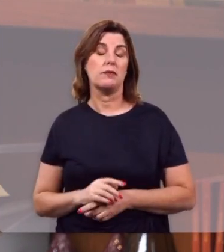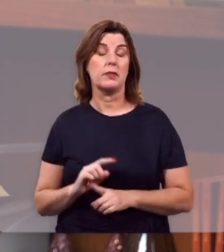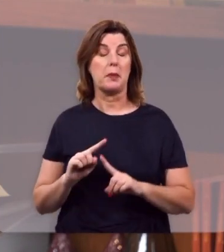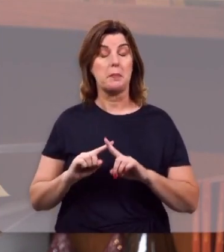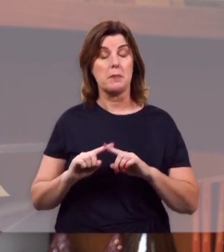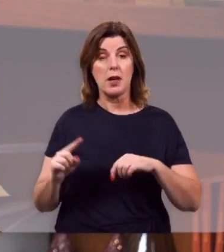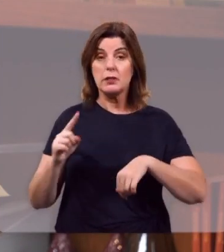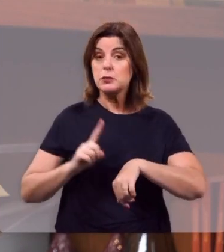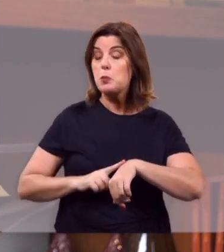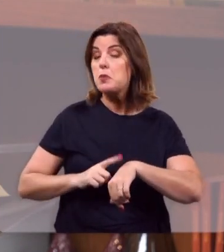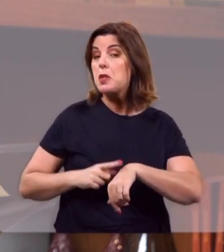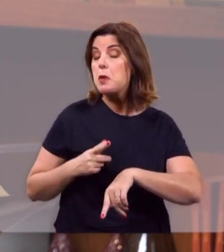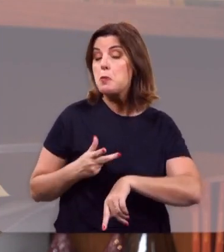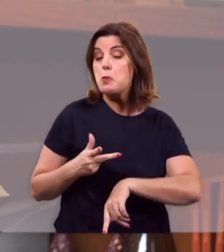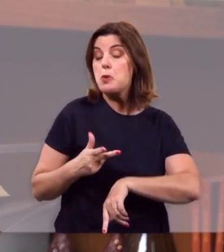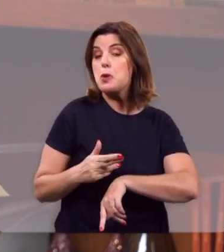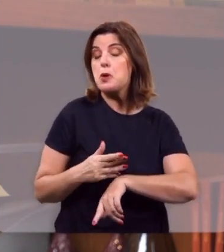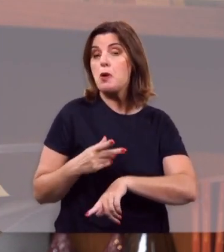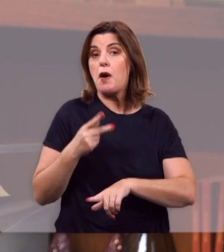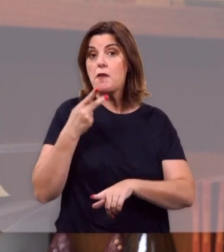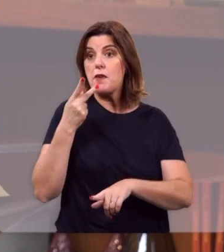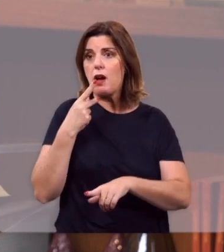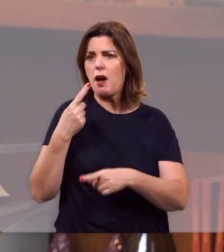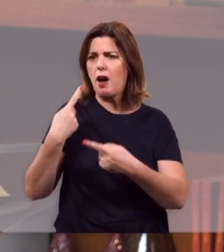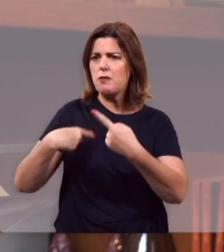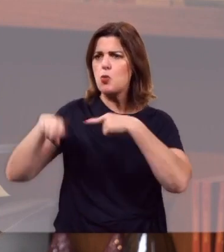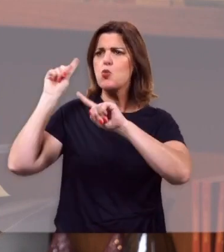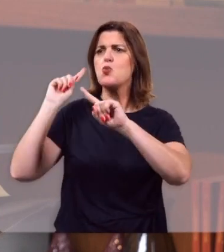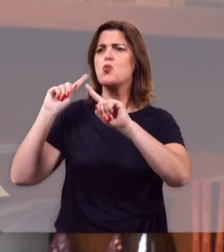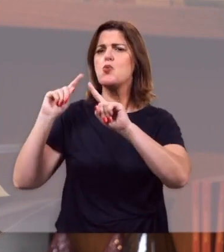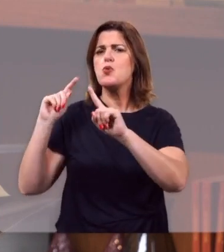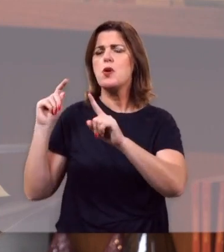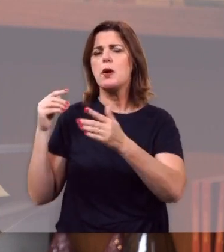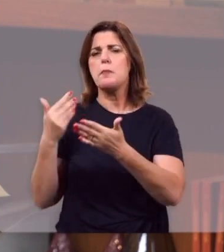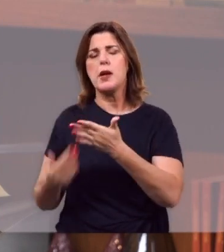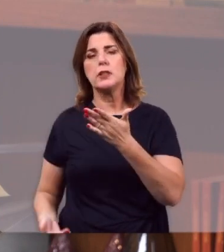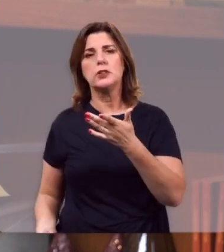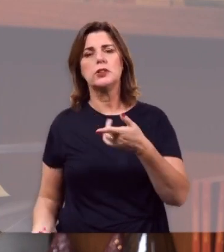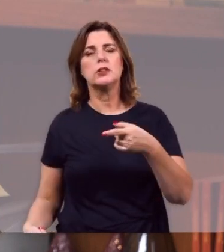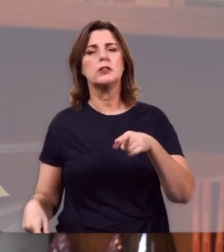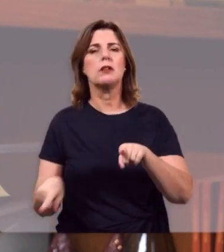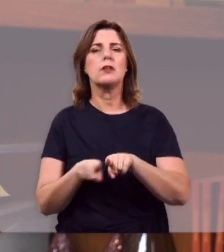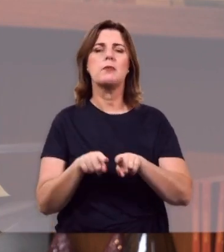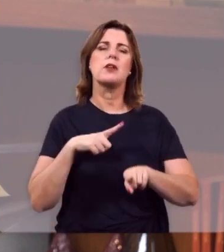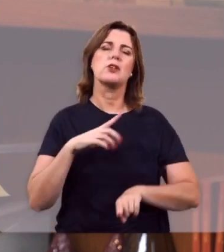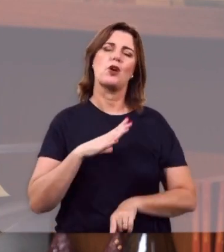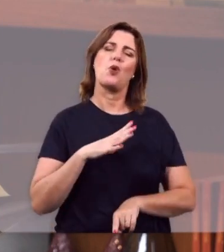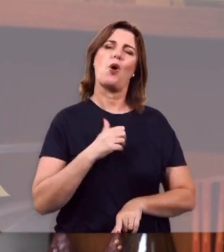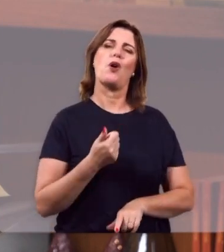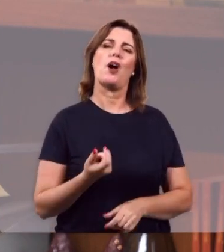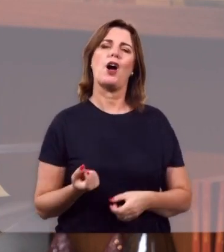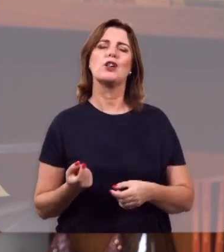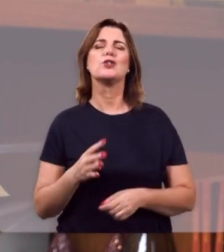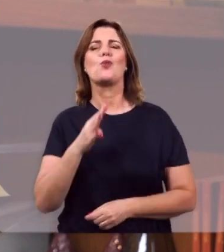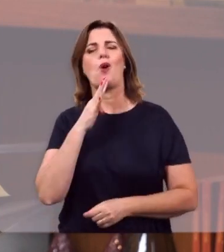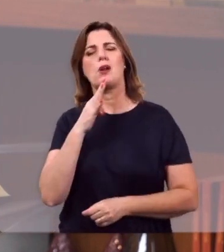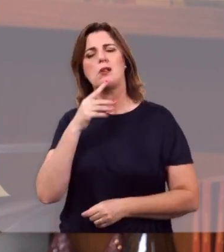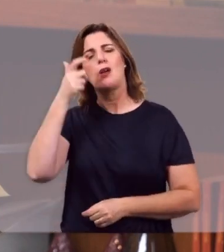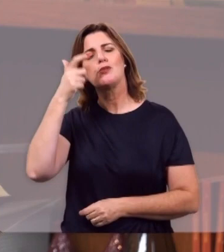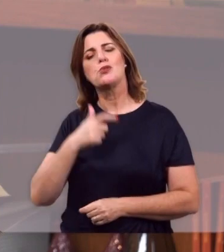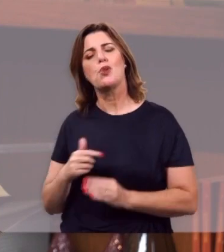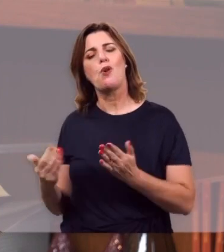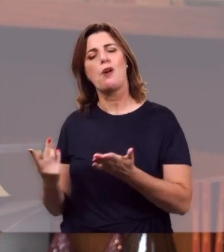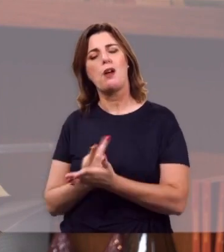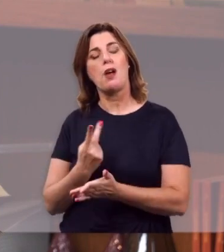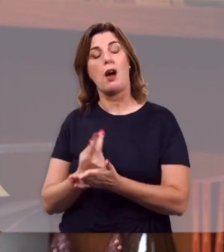que ele agia impetuosamente e fracassava, ele tinha coragem de reconhecer seu erro